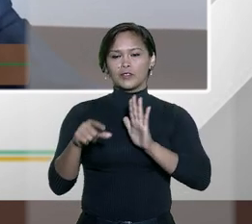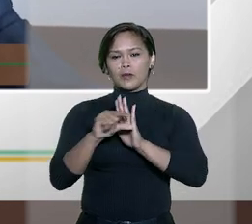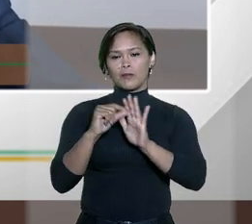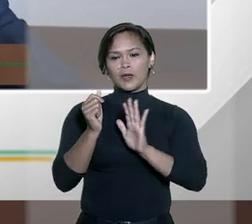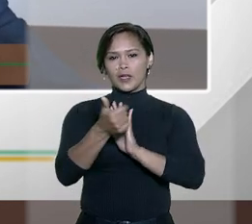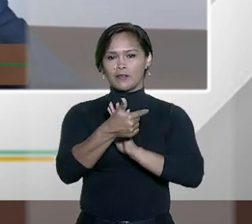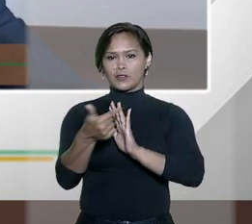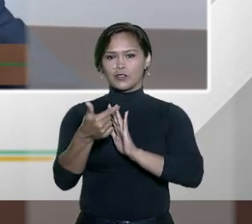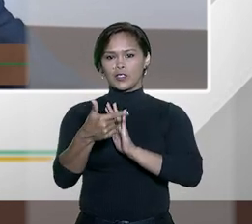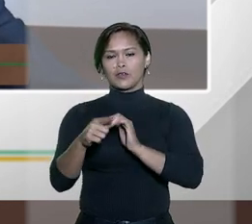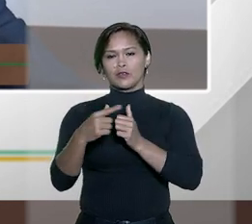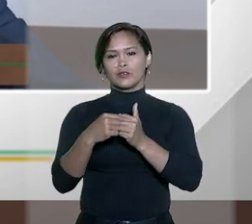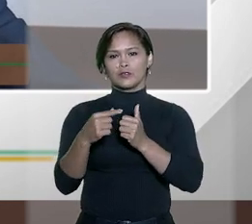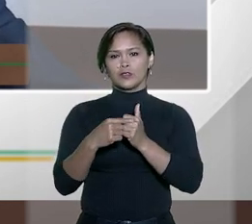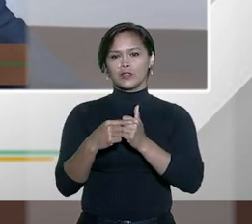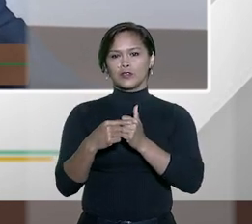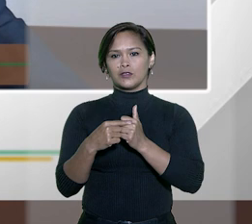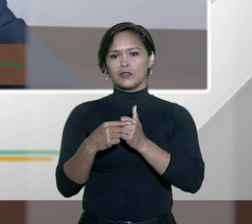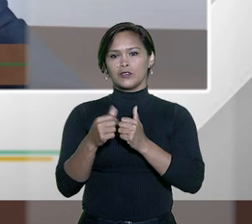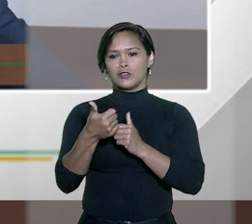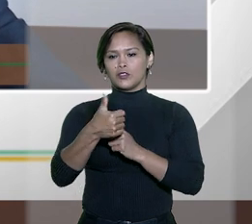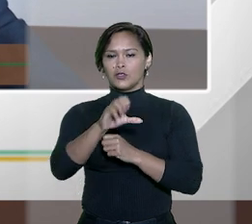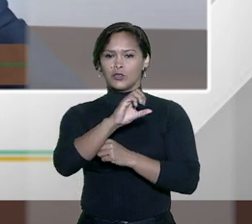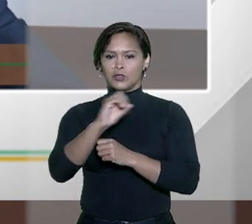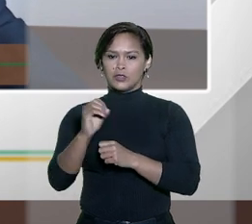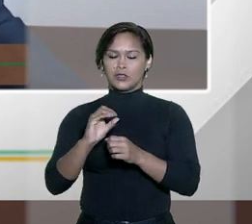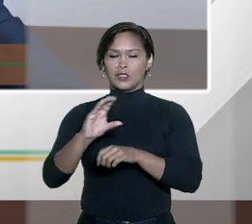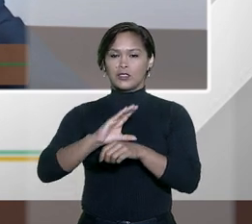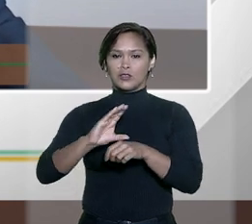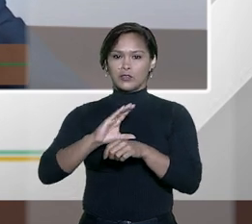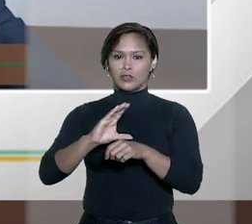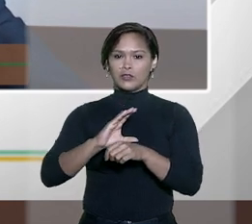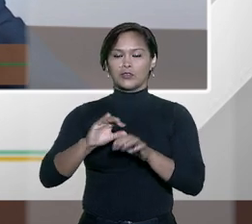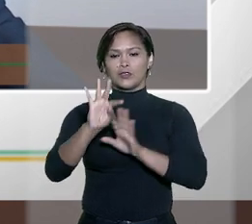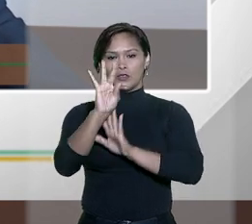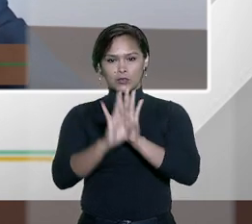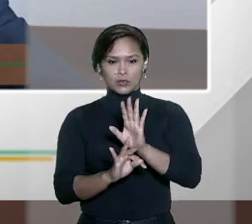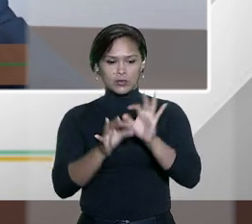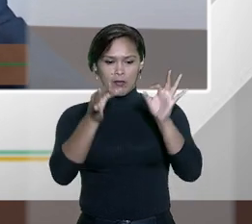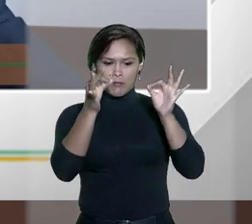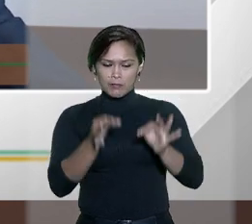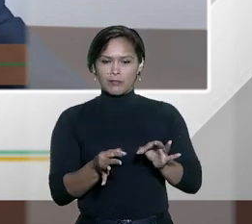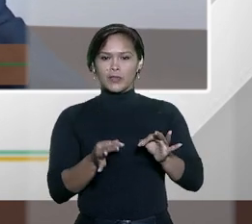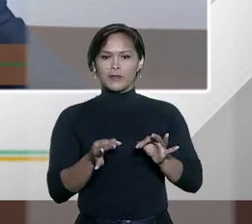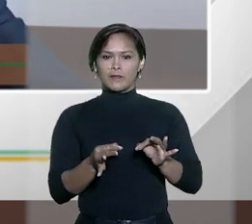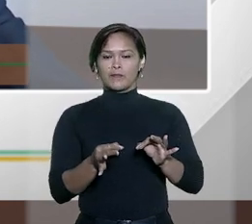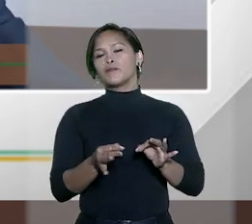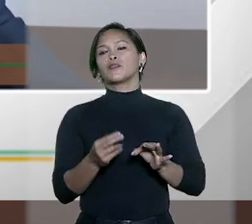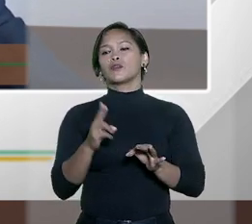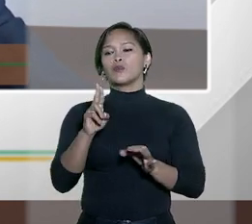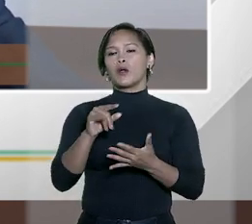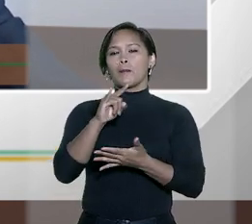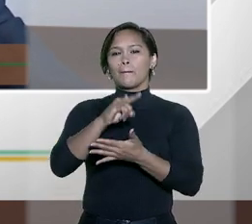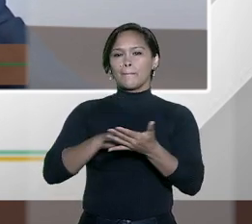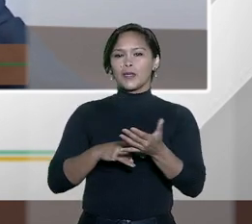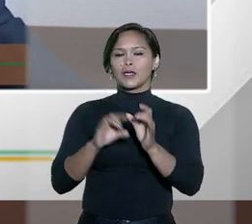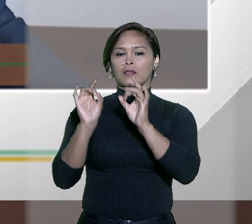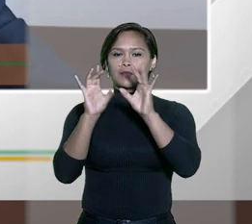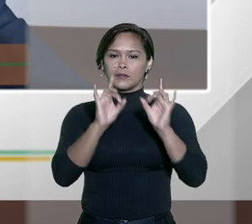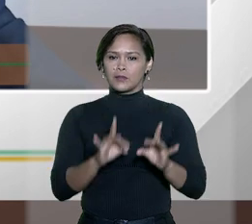parágrafo 2º do artigo 100 da Constituição, do texto da Constituição. Alguns chamam de